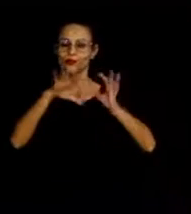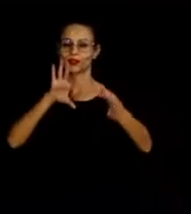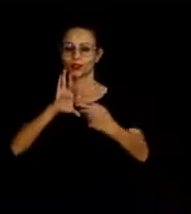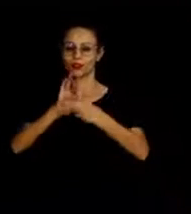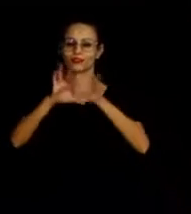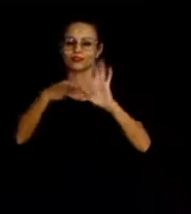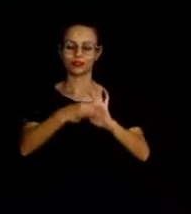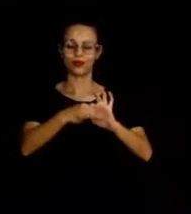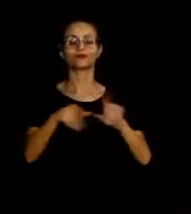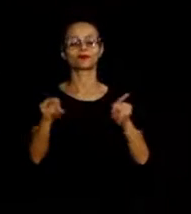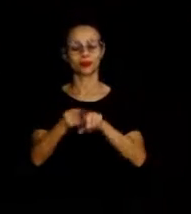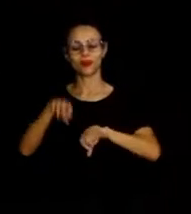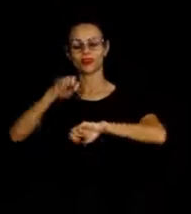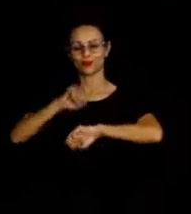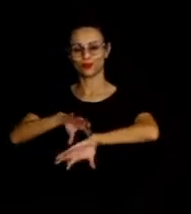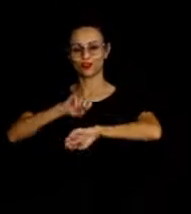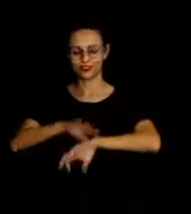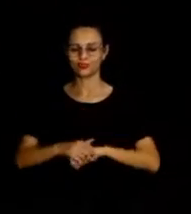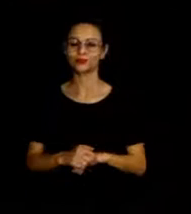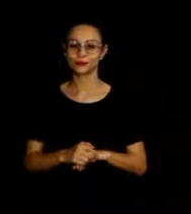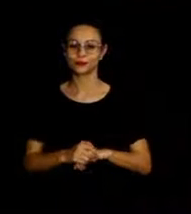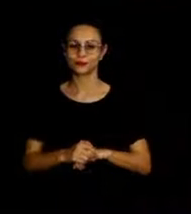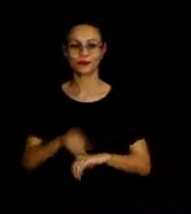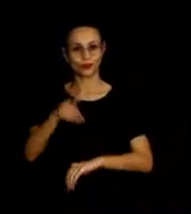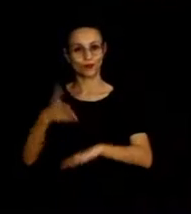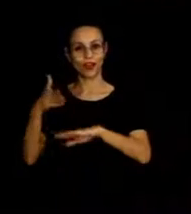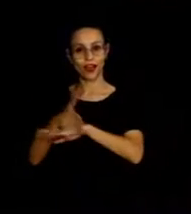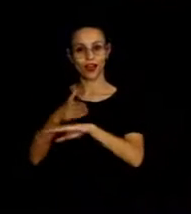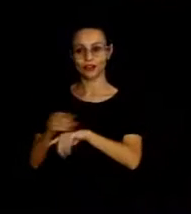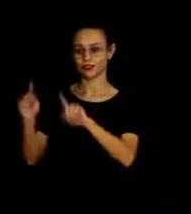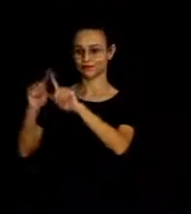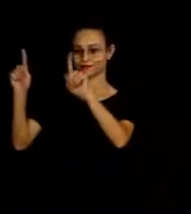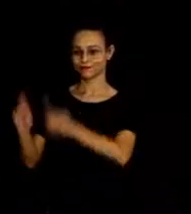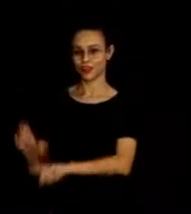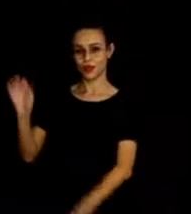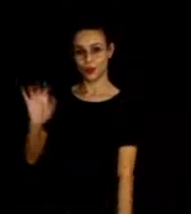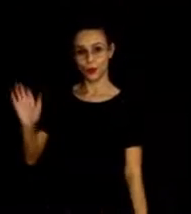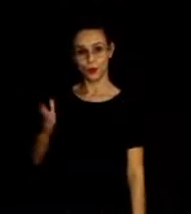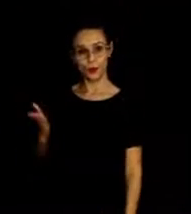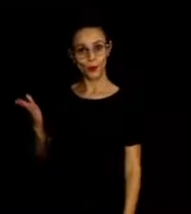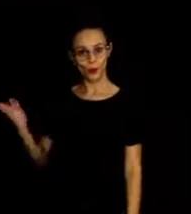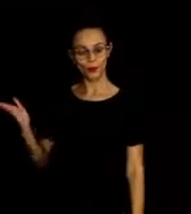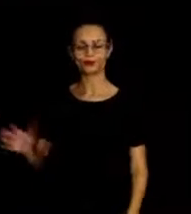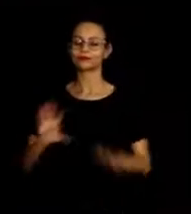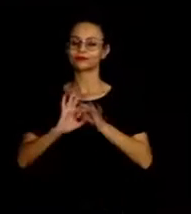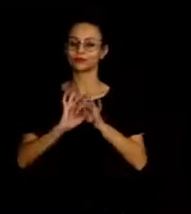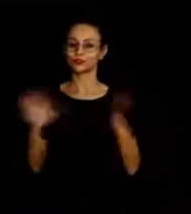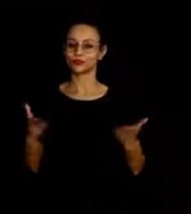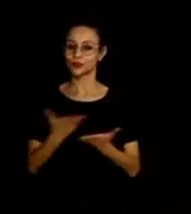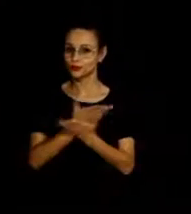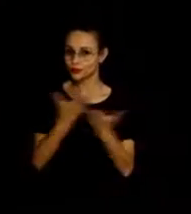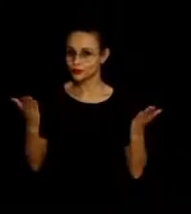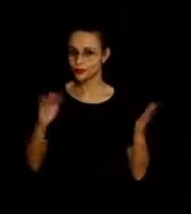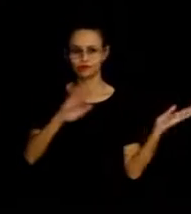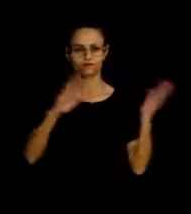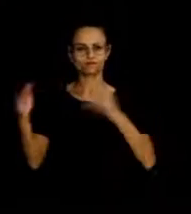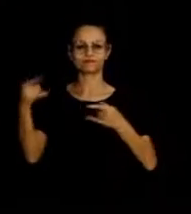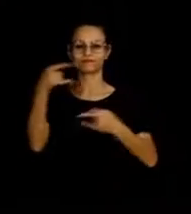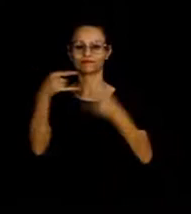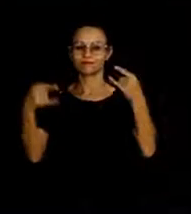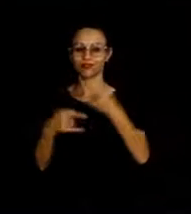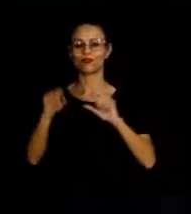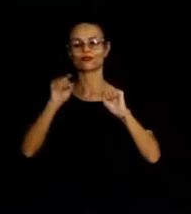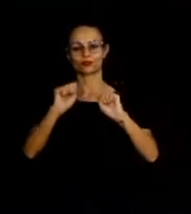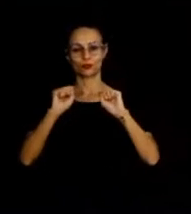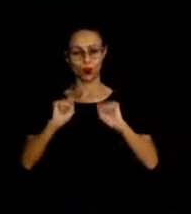pessoas e a causa da educação acesse o QR Code que está aparecendo na sua tela eles o nível durante toda a Live